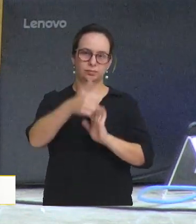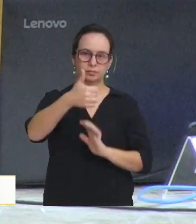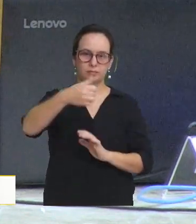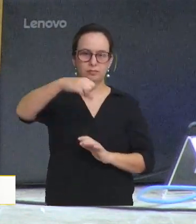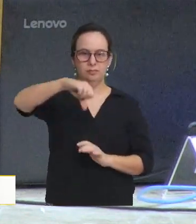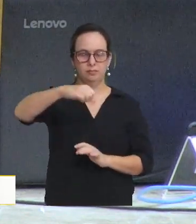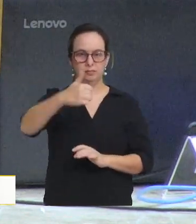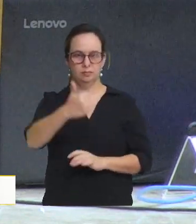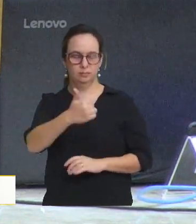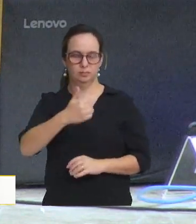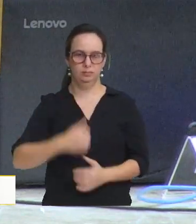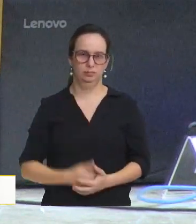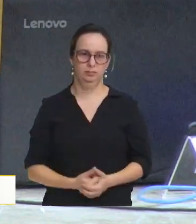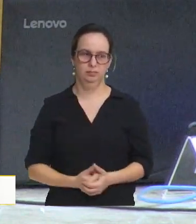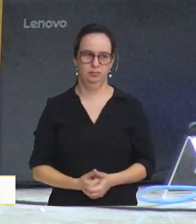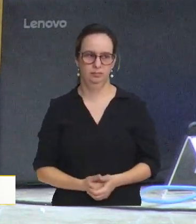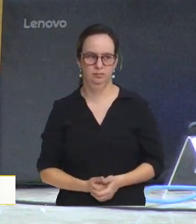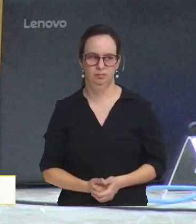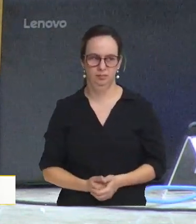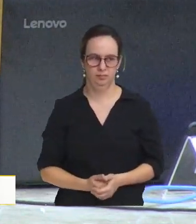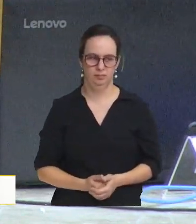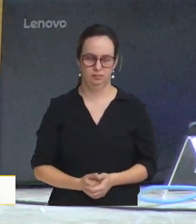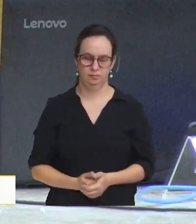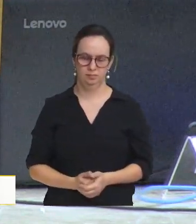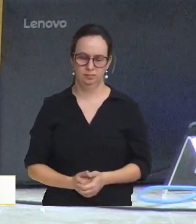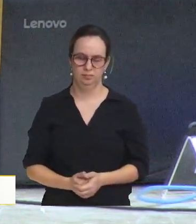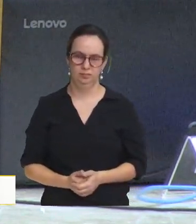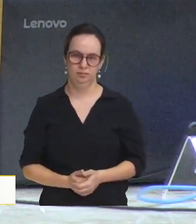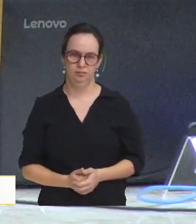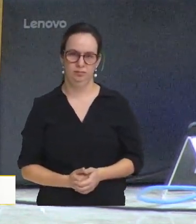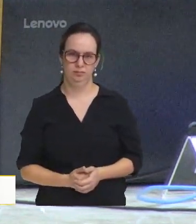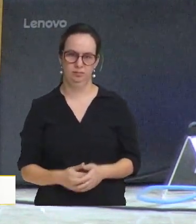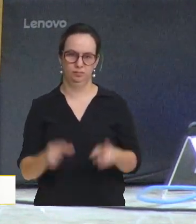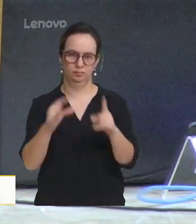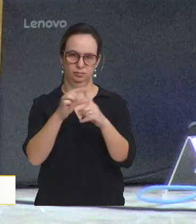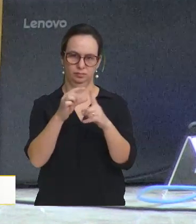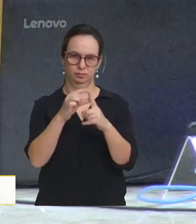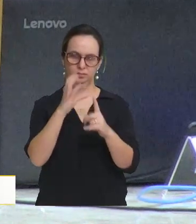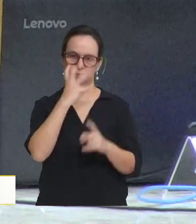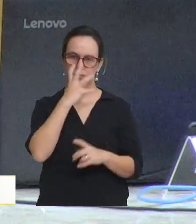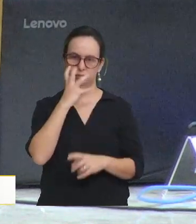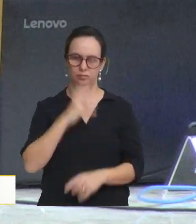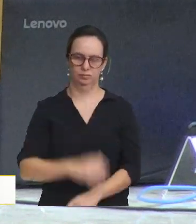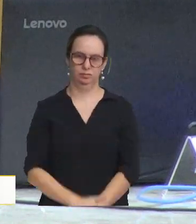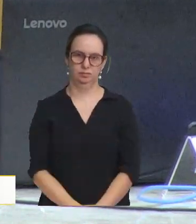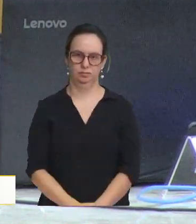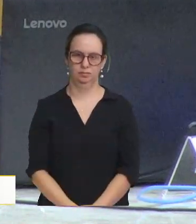191/2022. Em discussão, concedo a palavra ao vereador Alexandre Cachorrão.